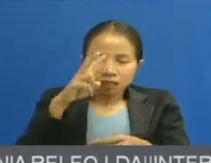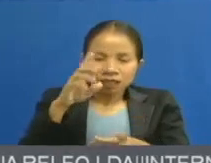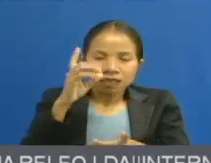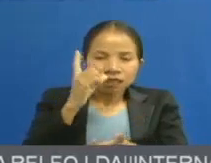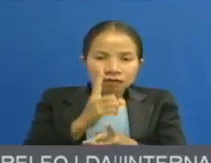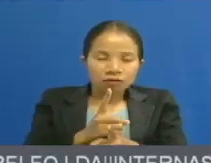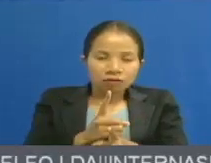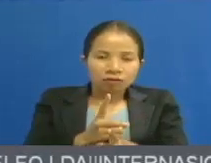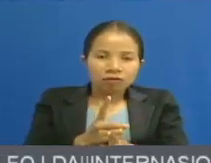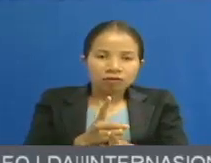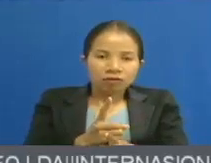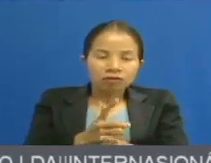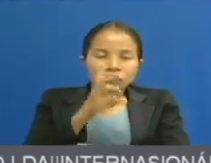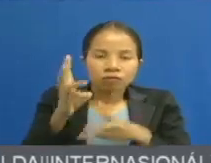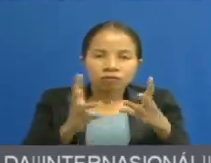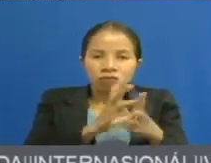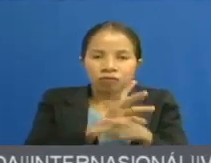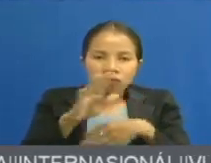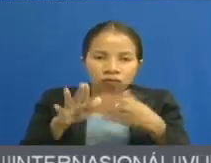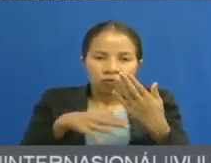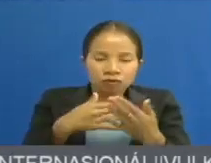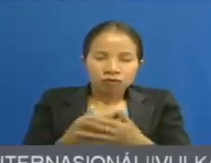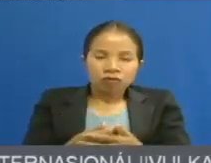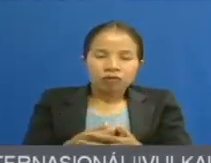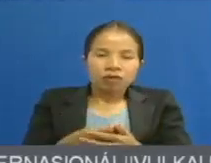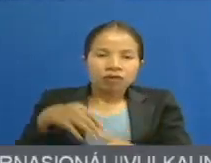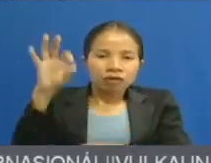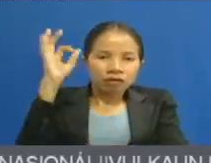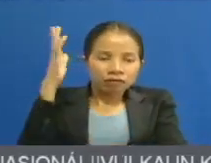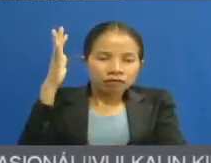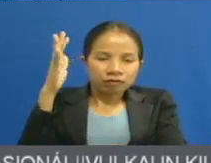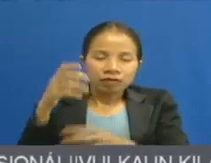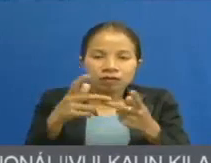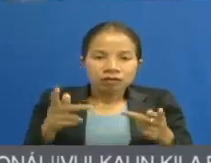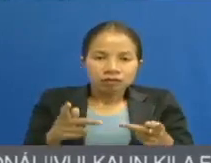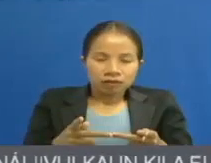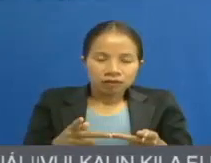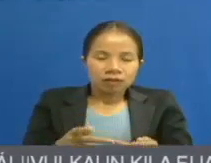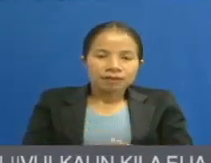realidade mundo in laoninian. Natureza revolta.